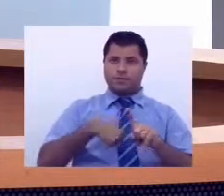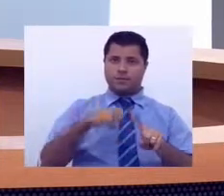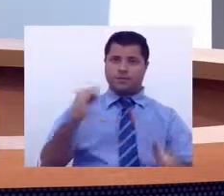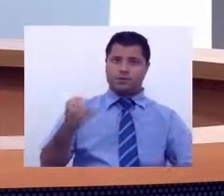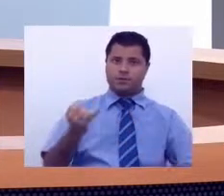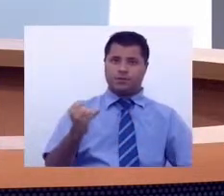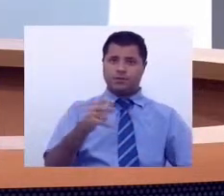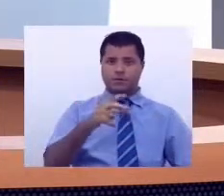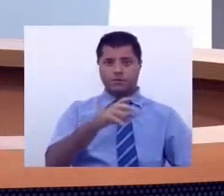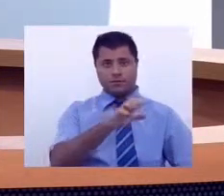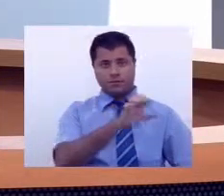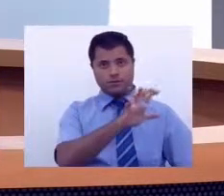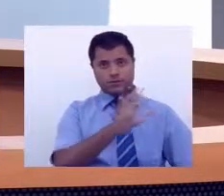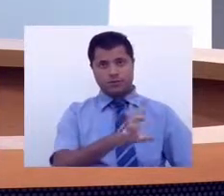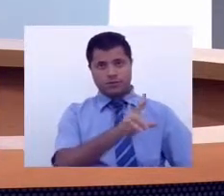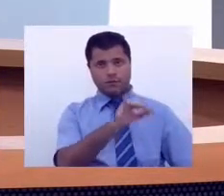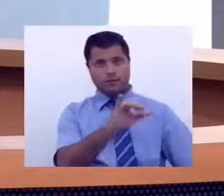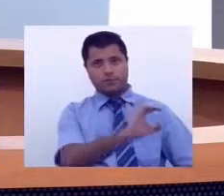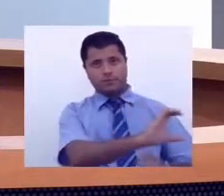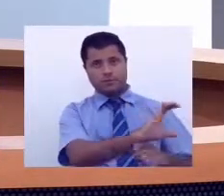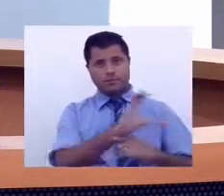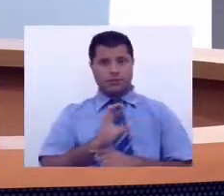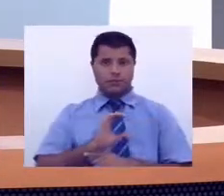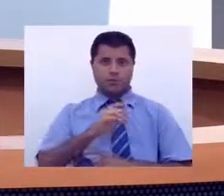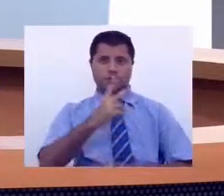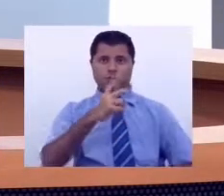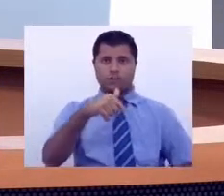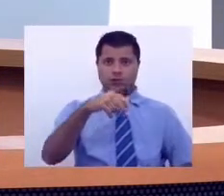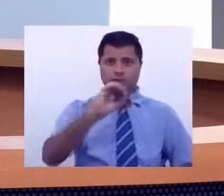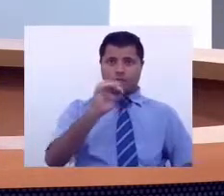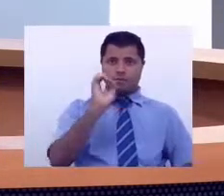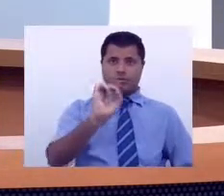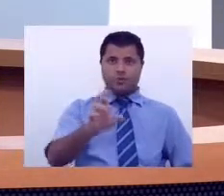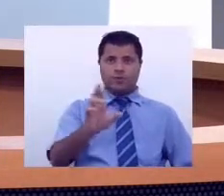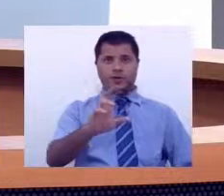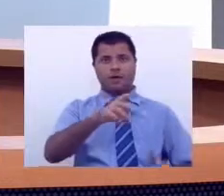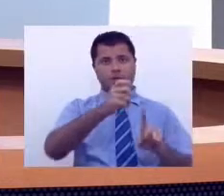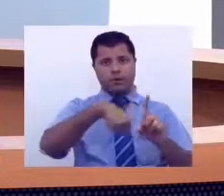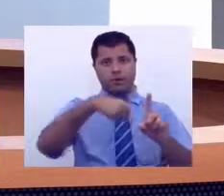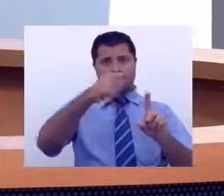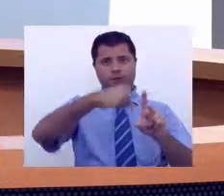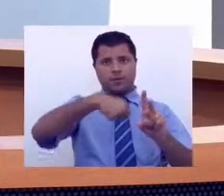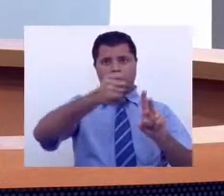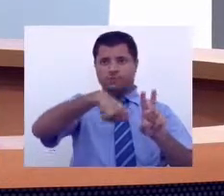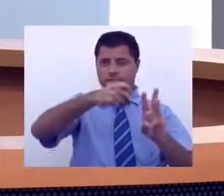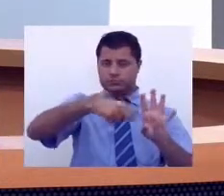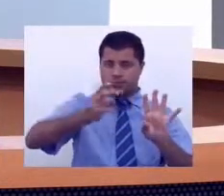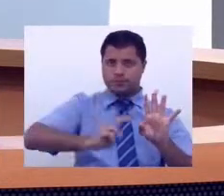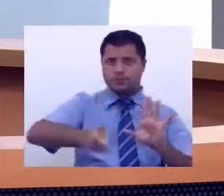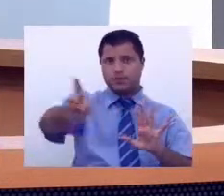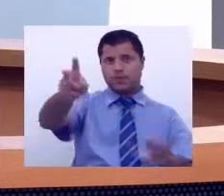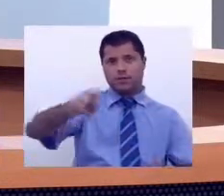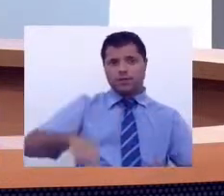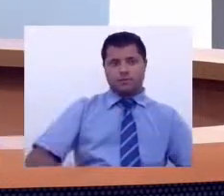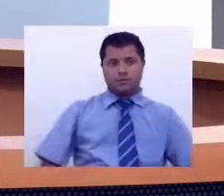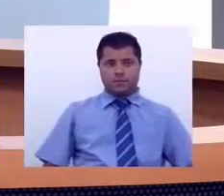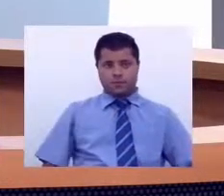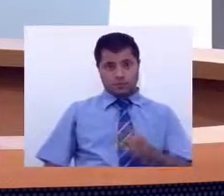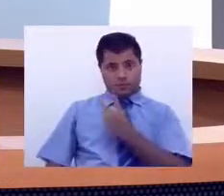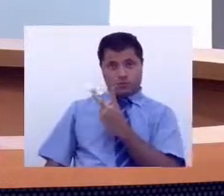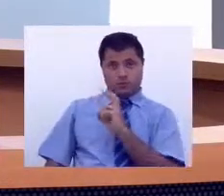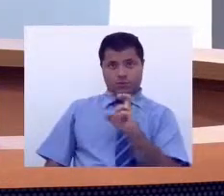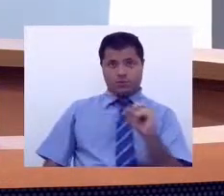mais 270 mil reais mês, aí é mês, o 250 para construção uma vez só, vai mandar mais